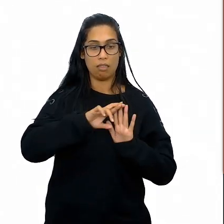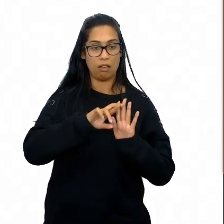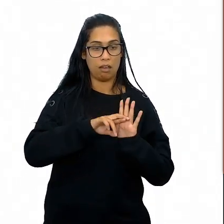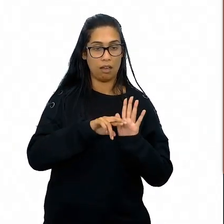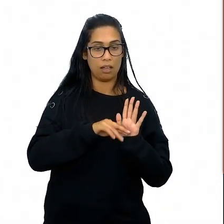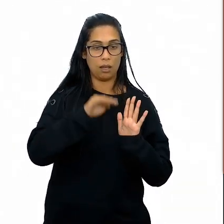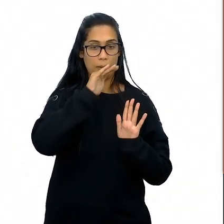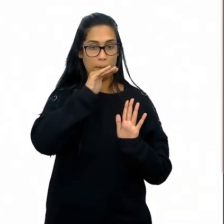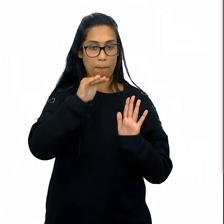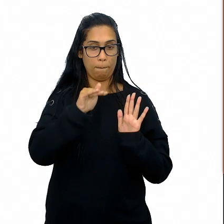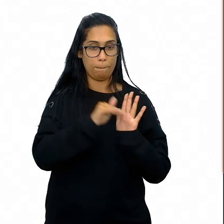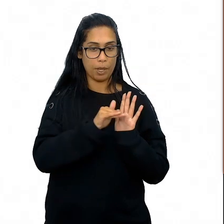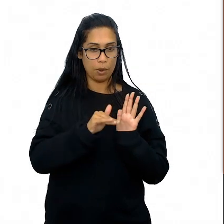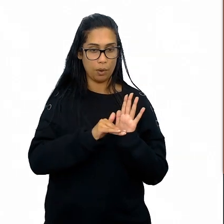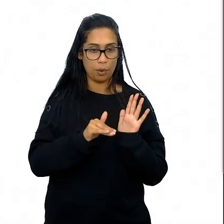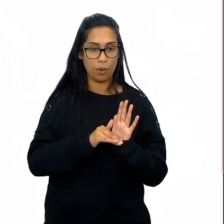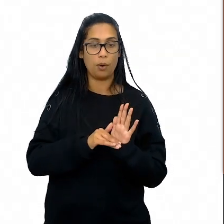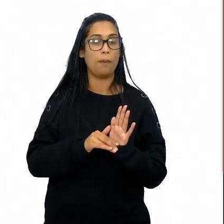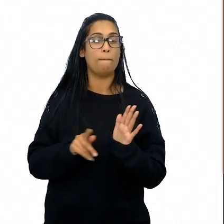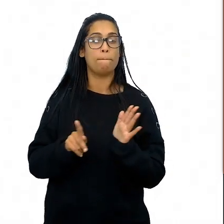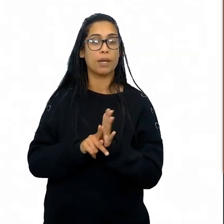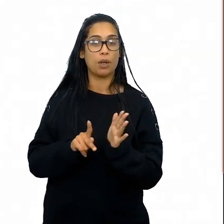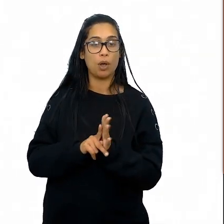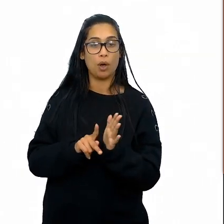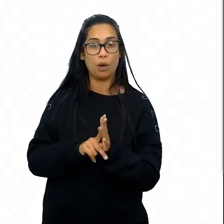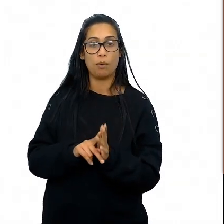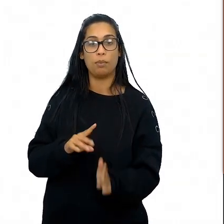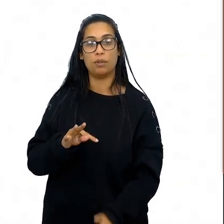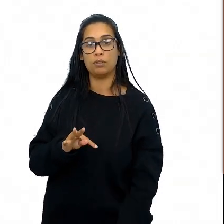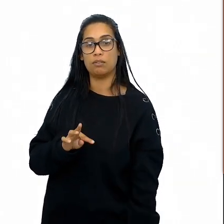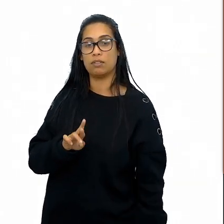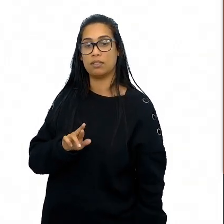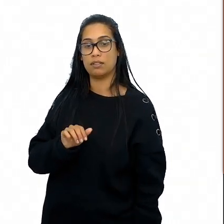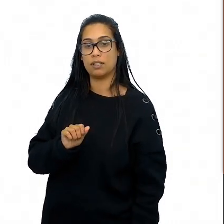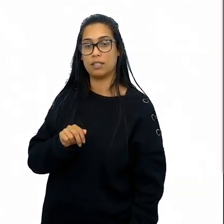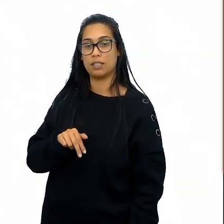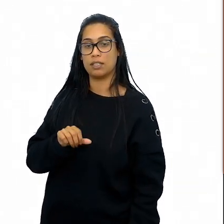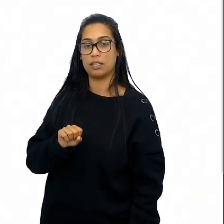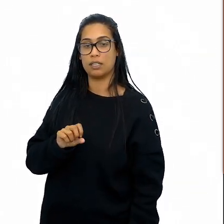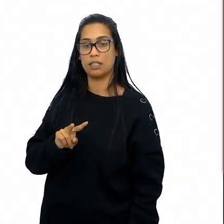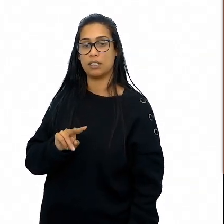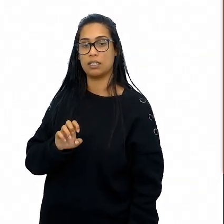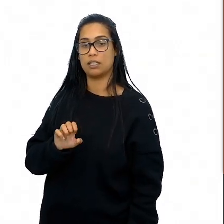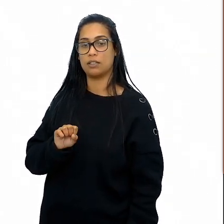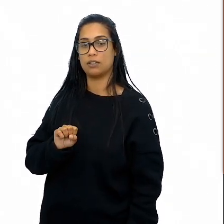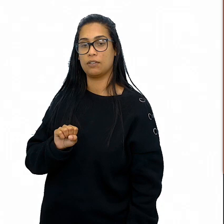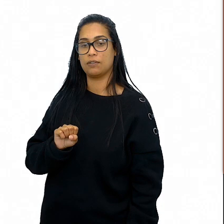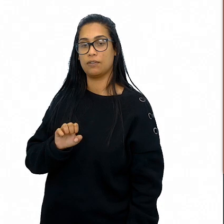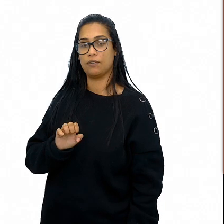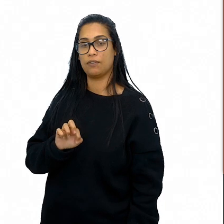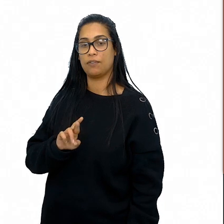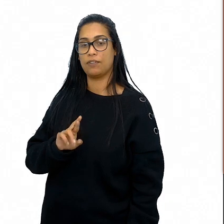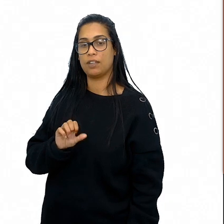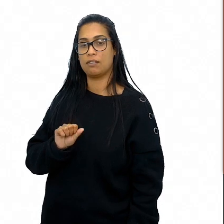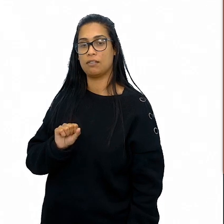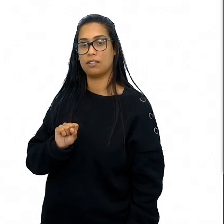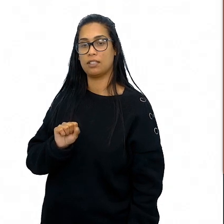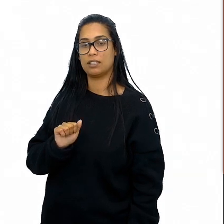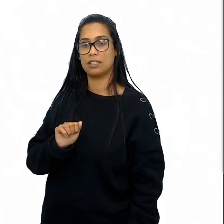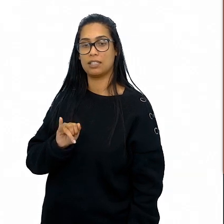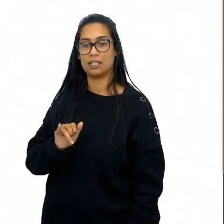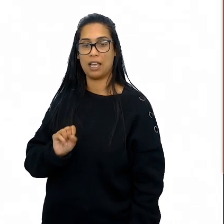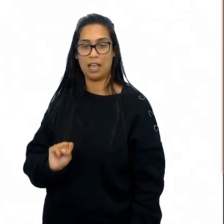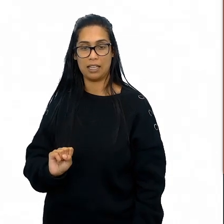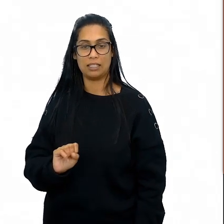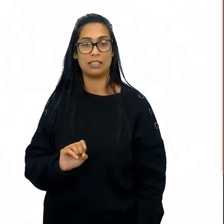cortadas por transversais que a gente tem aí por hábito né sintetizar como sendo o teorema